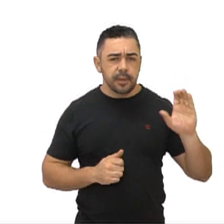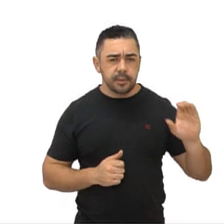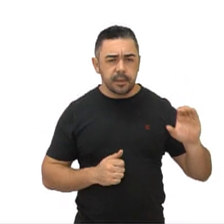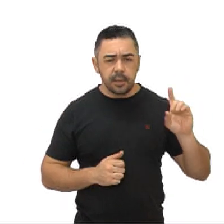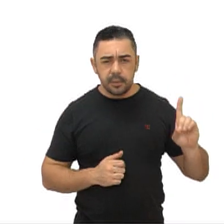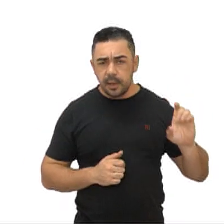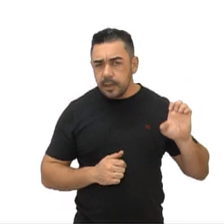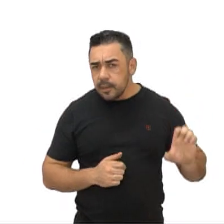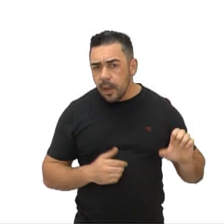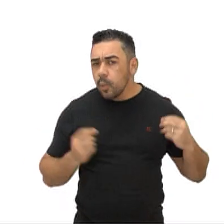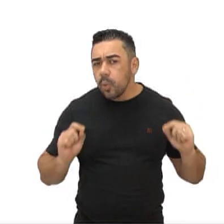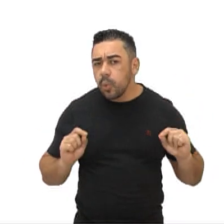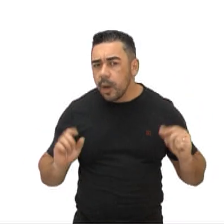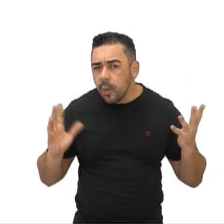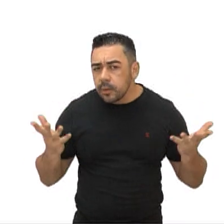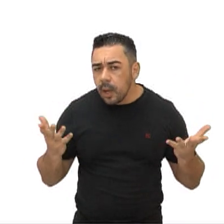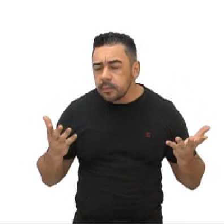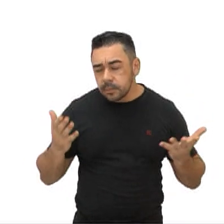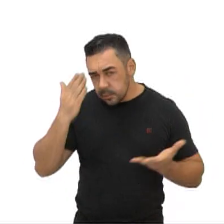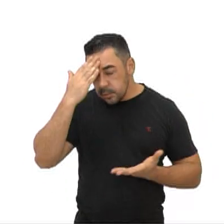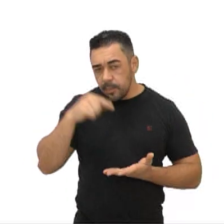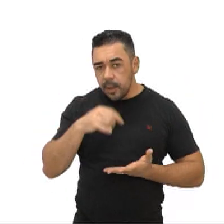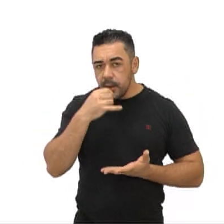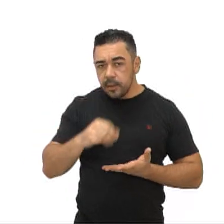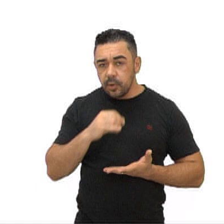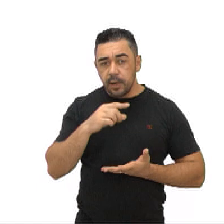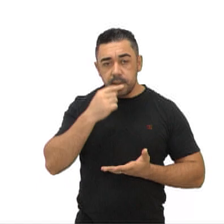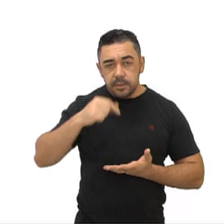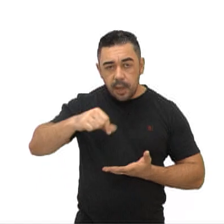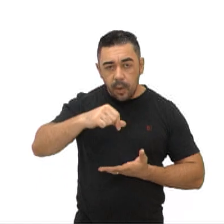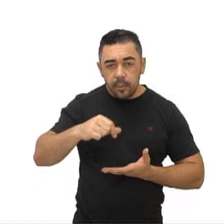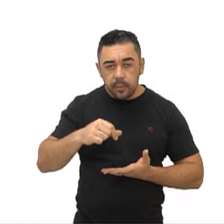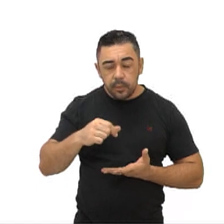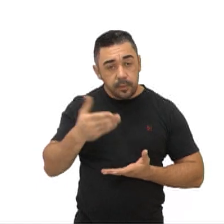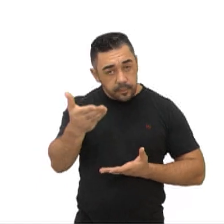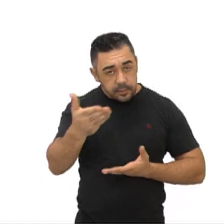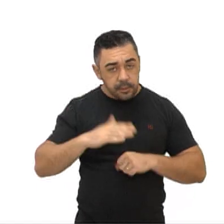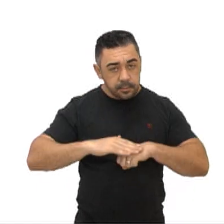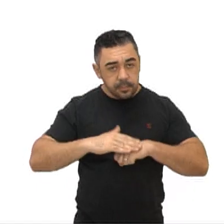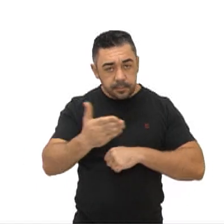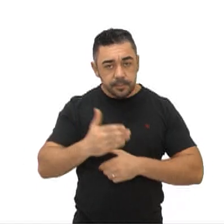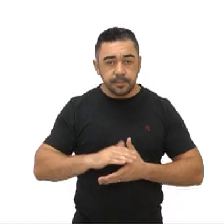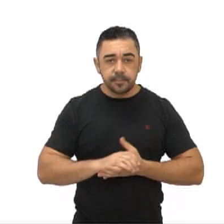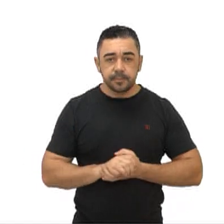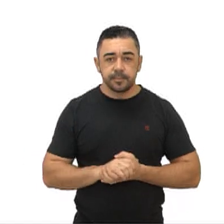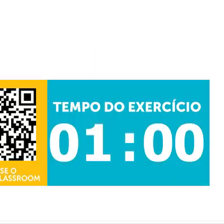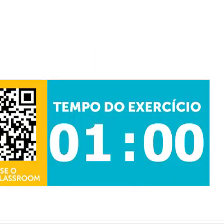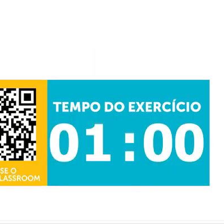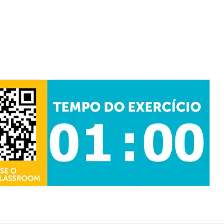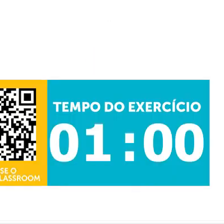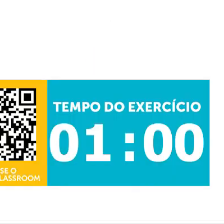e E. Quero saber o que acontece na eletrólise do sal de cozinha. Agora é com vocês.